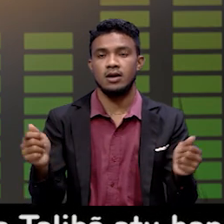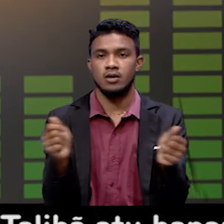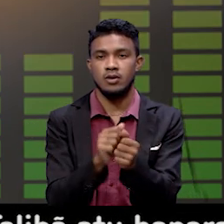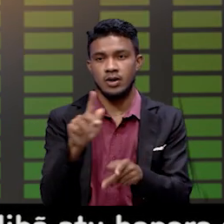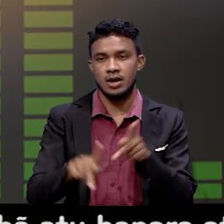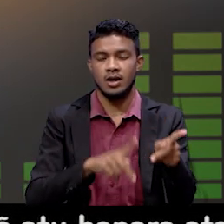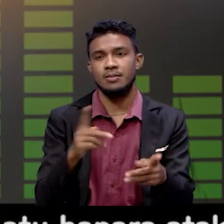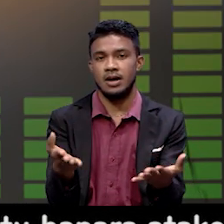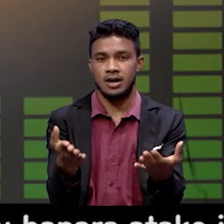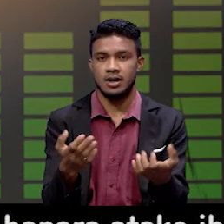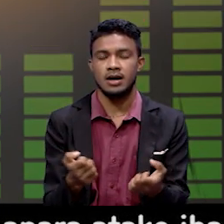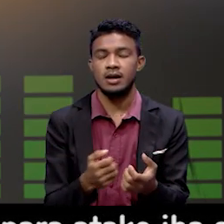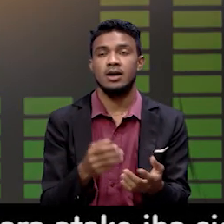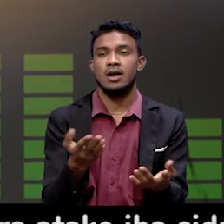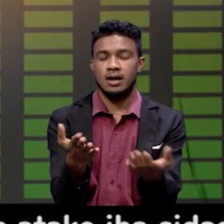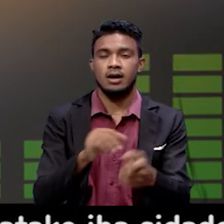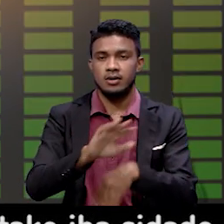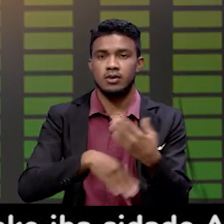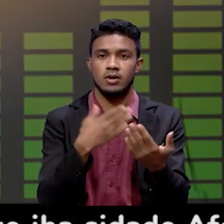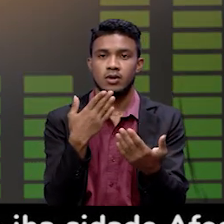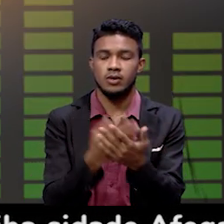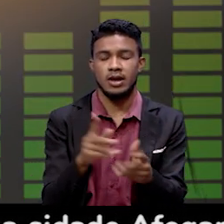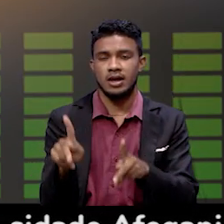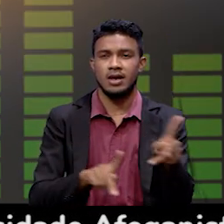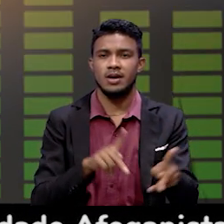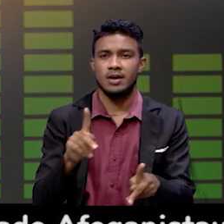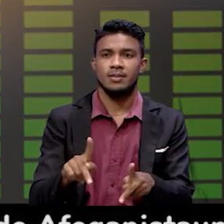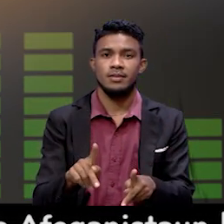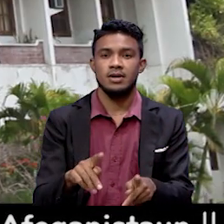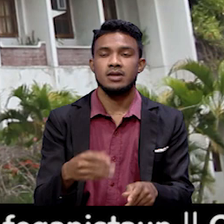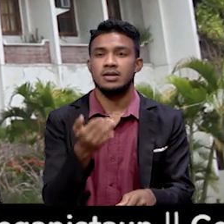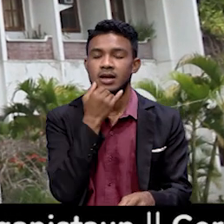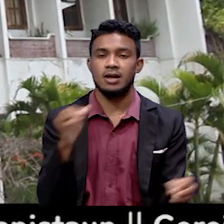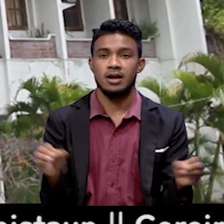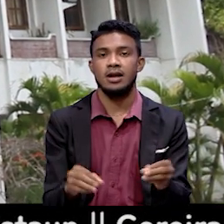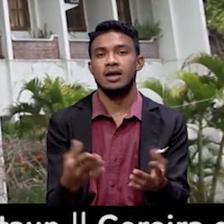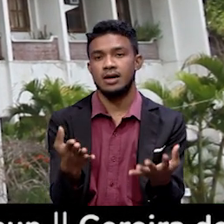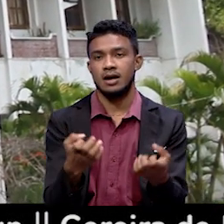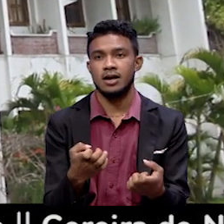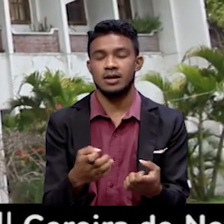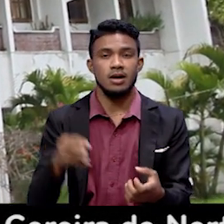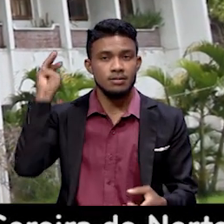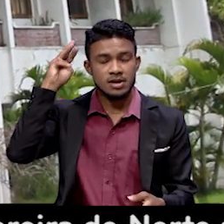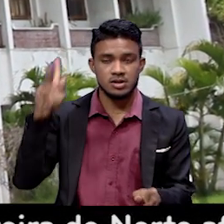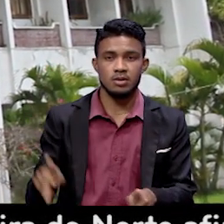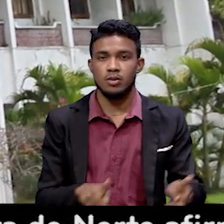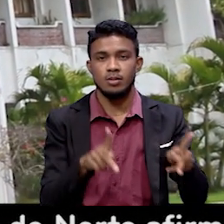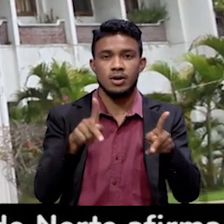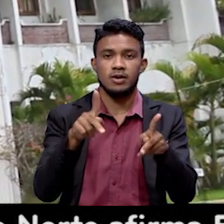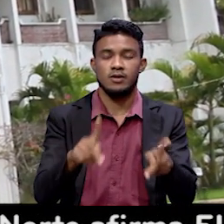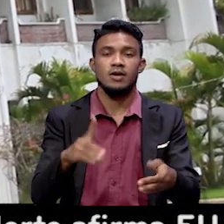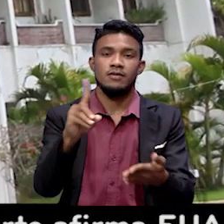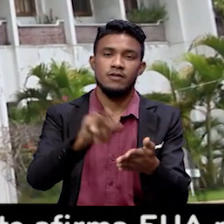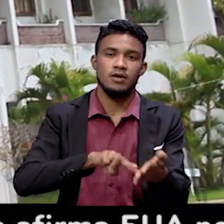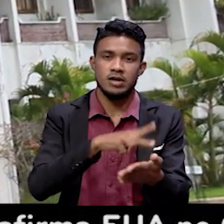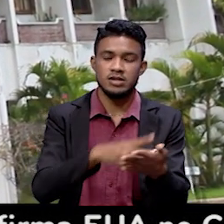concorda e defesa concorda. Com suspeito lá concorda, defesa recurso. Ministério Público acusa arguido o crime violação da justiça